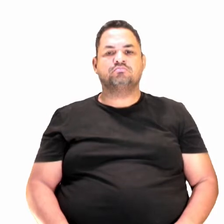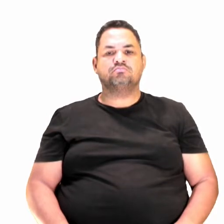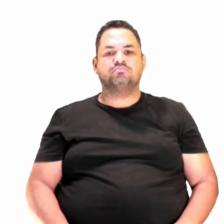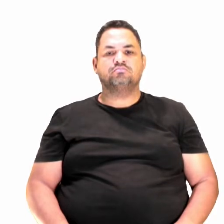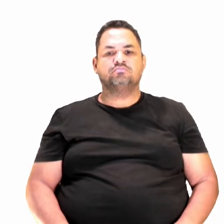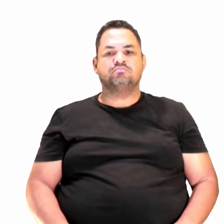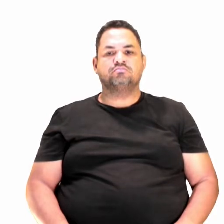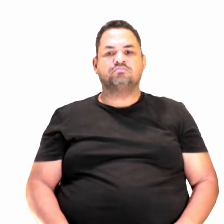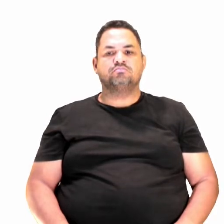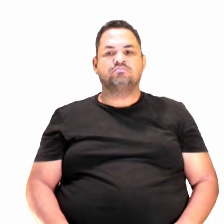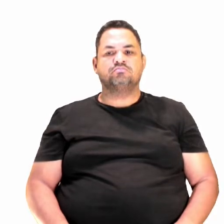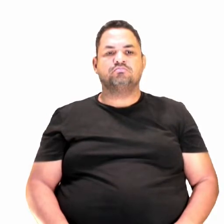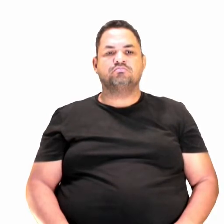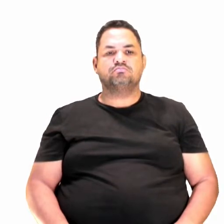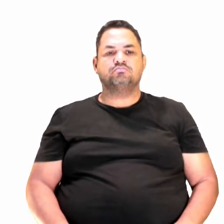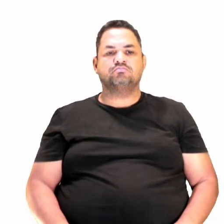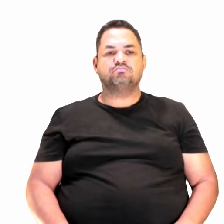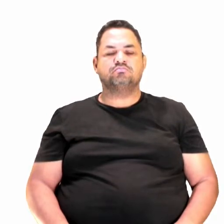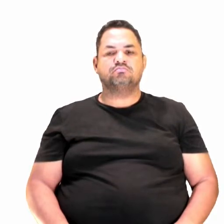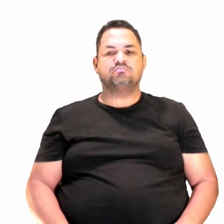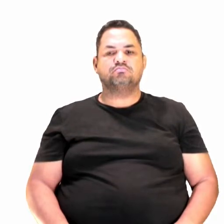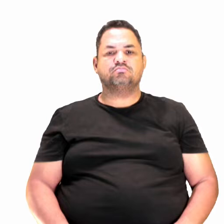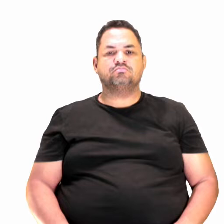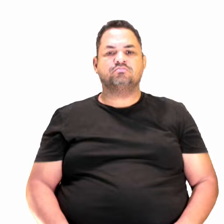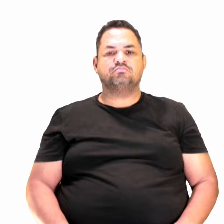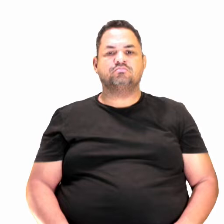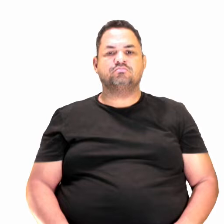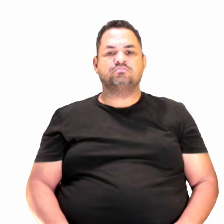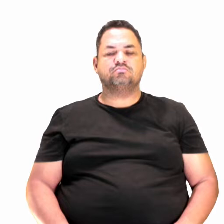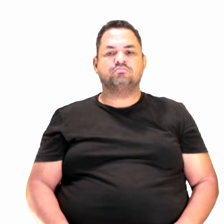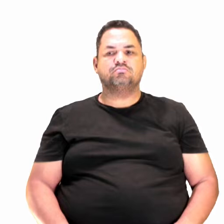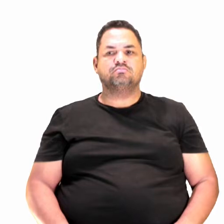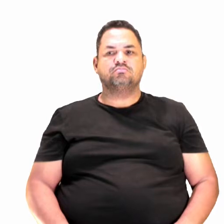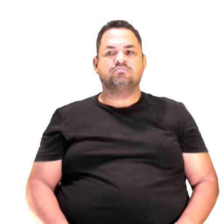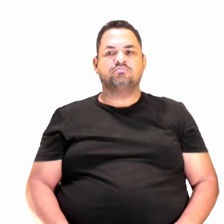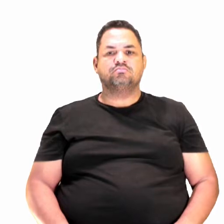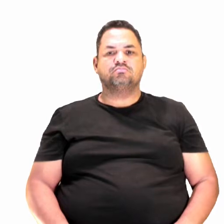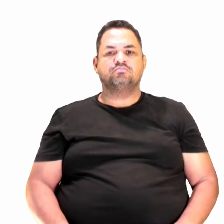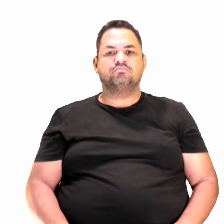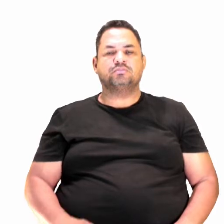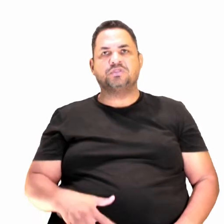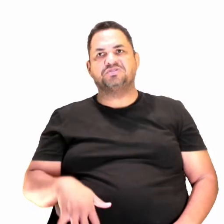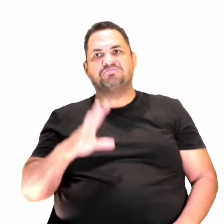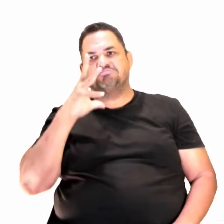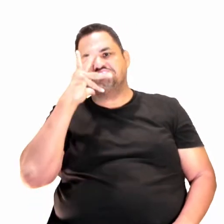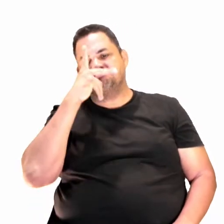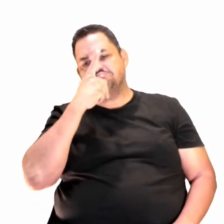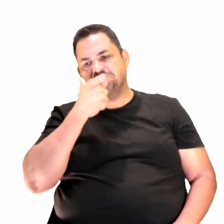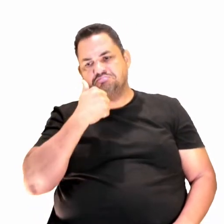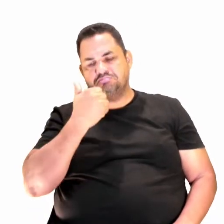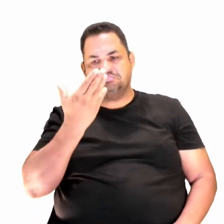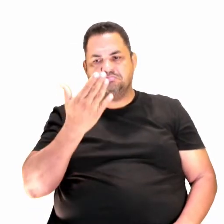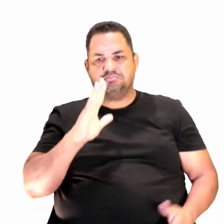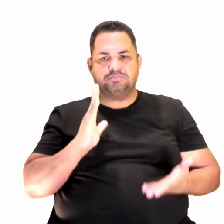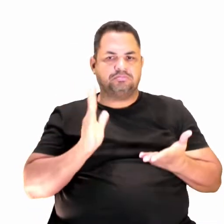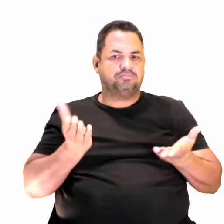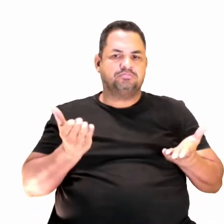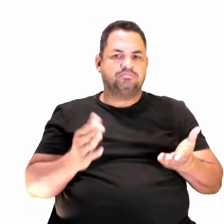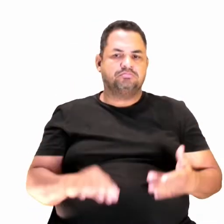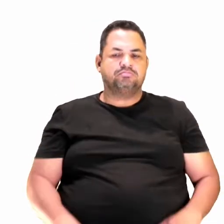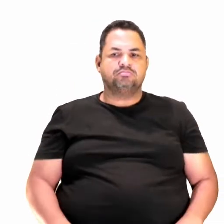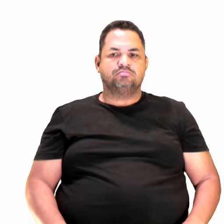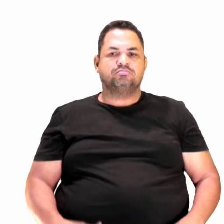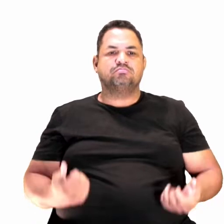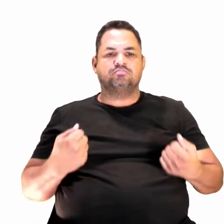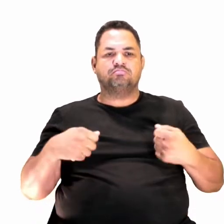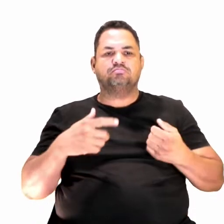beautiful among us are or have been afflicted. Ou seja, o mais bonito entre nós já foi,